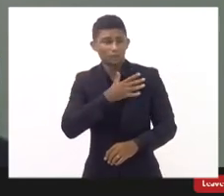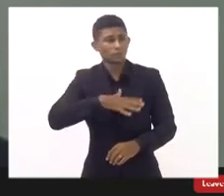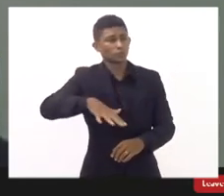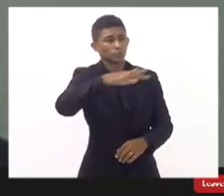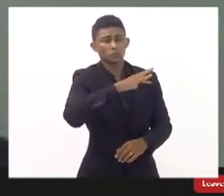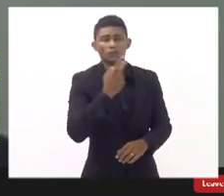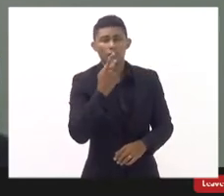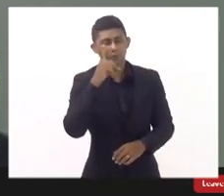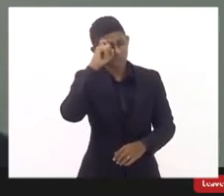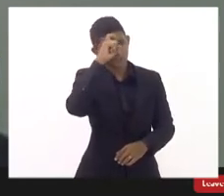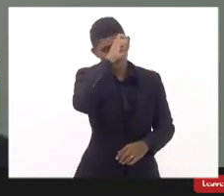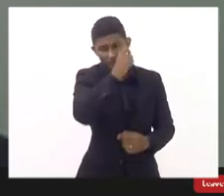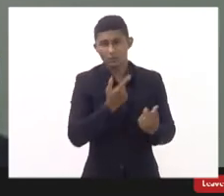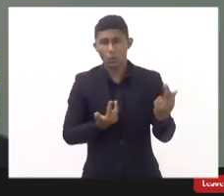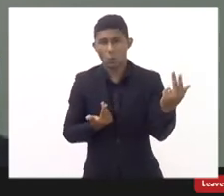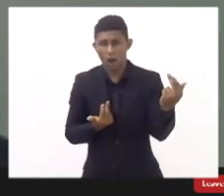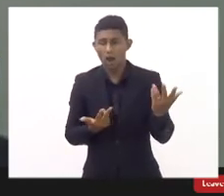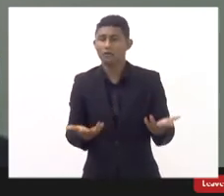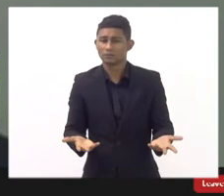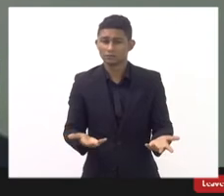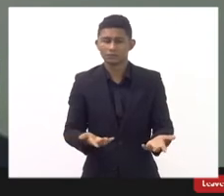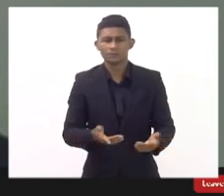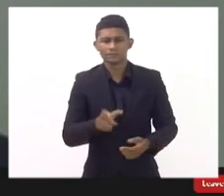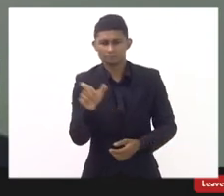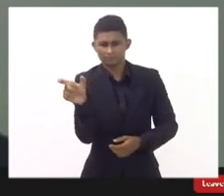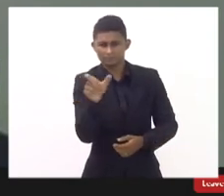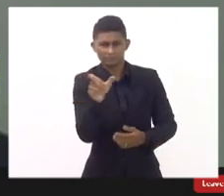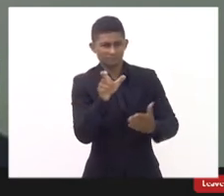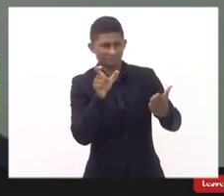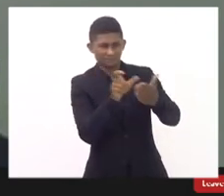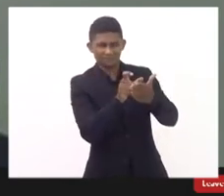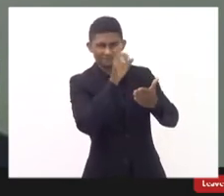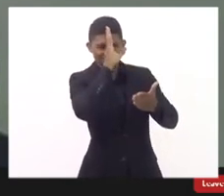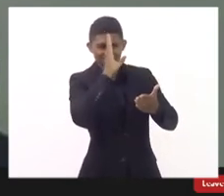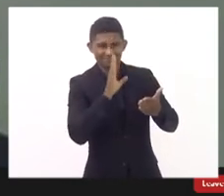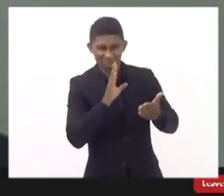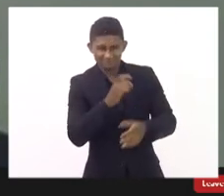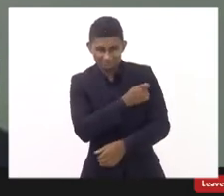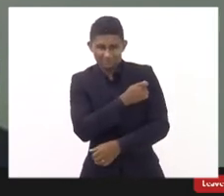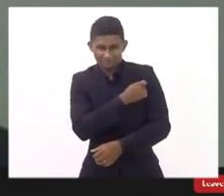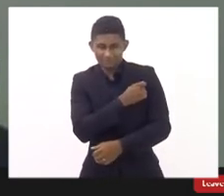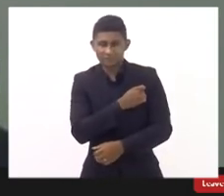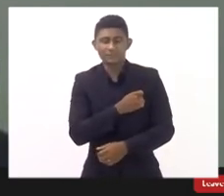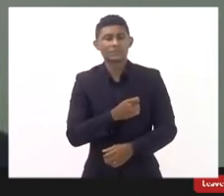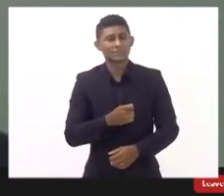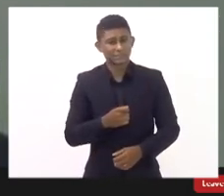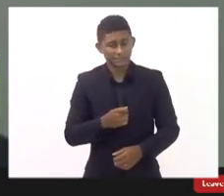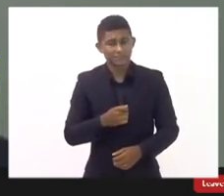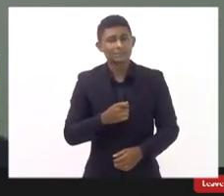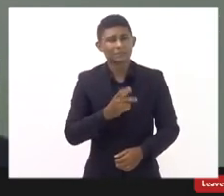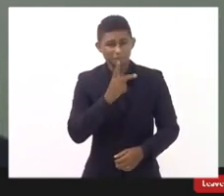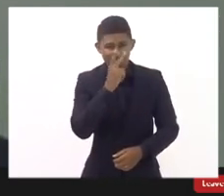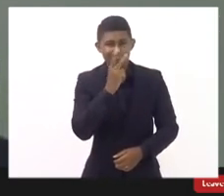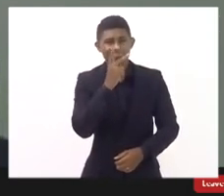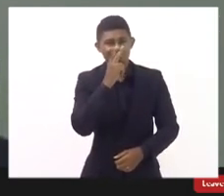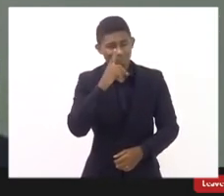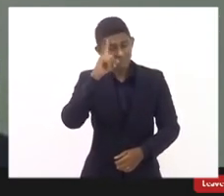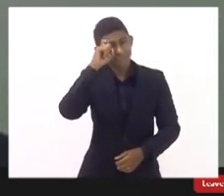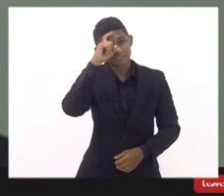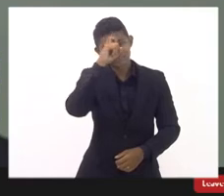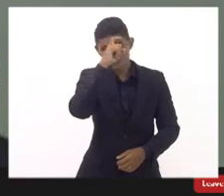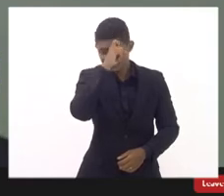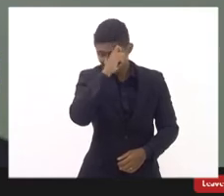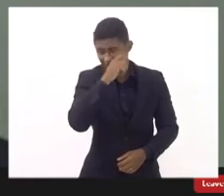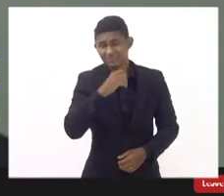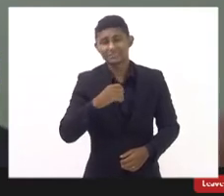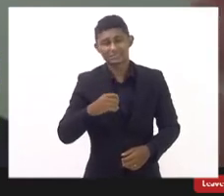a ameaça em relação ao passe livre dos estudantes, ela é diária, né? E é diária para o